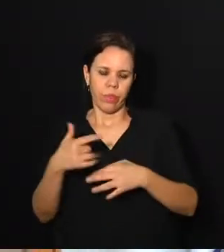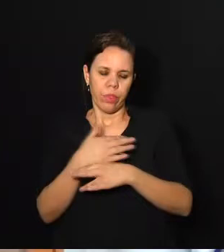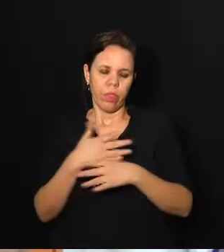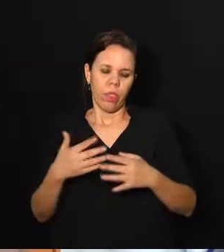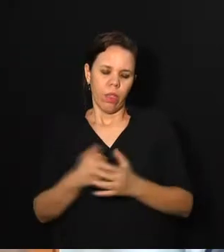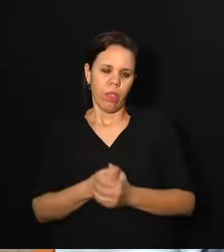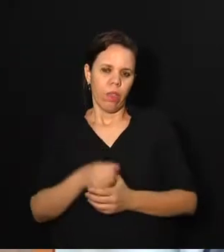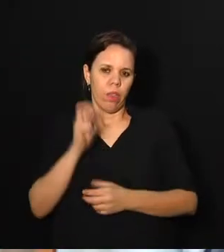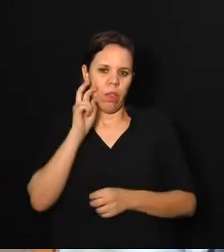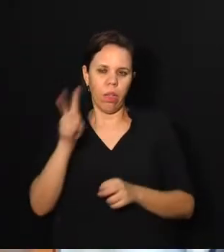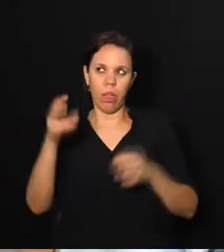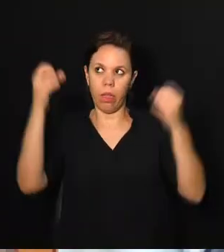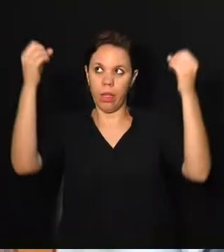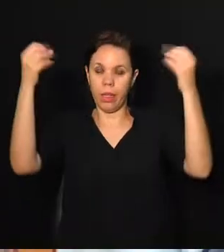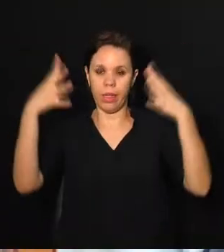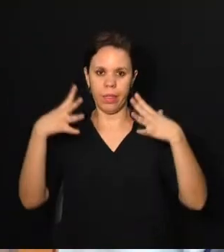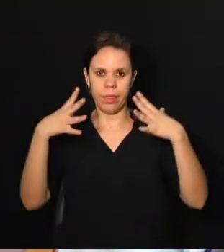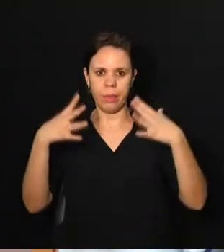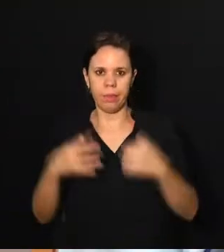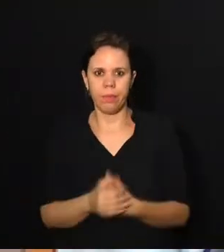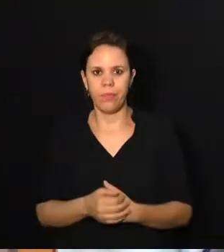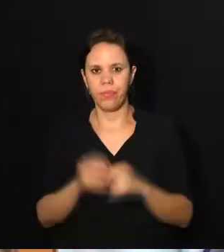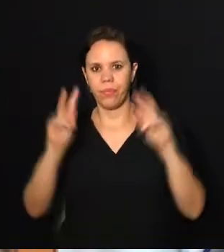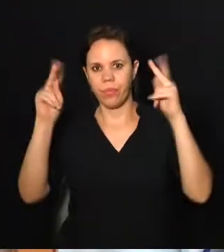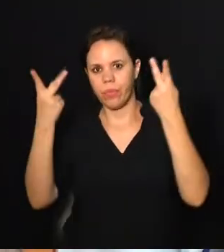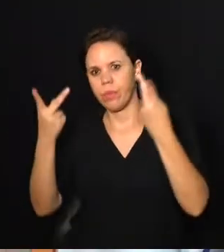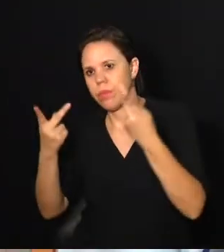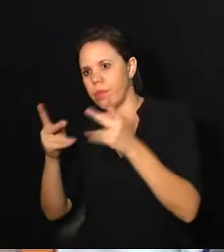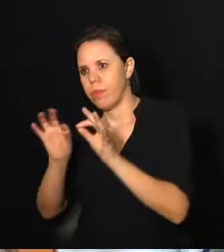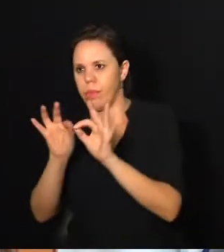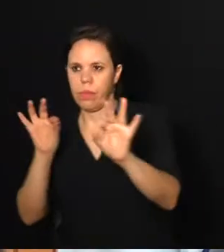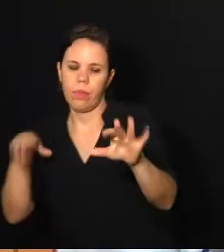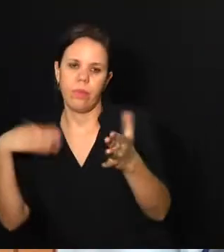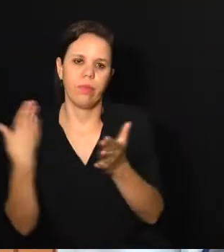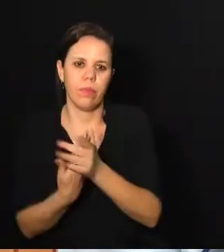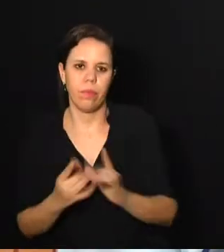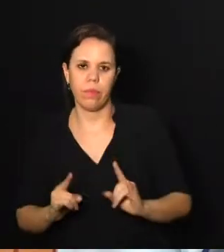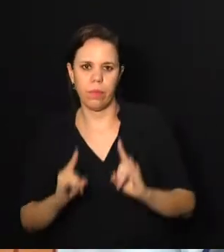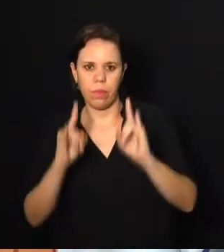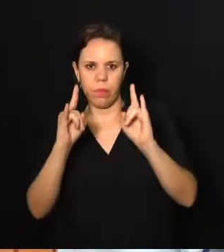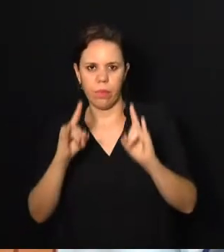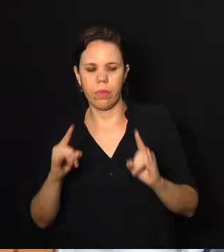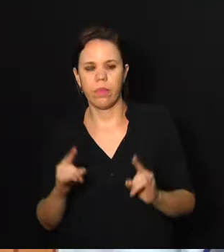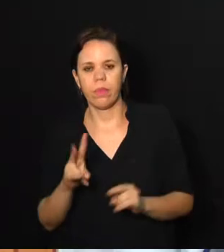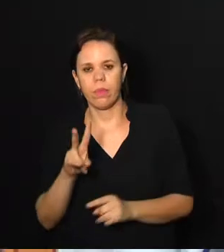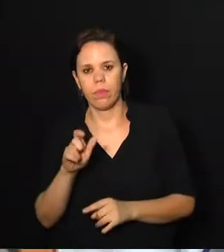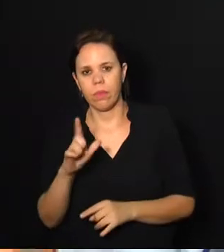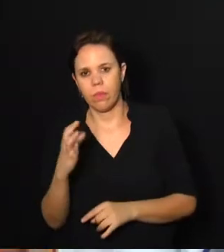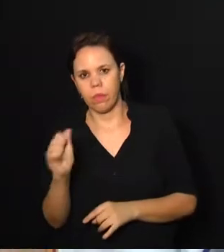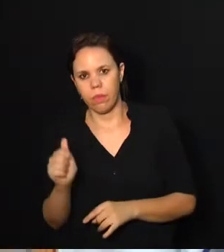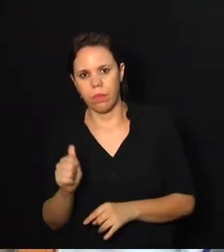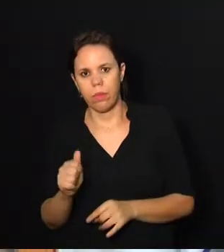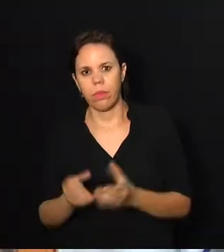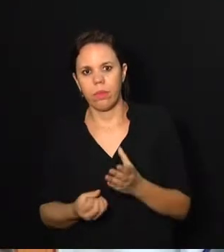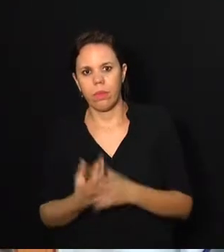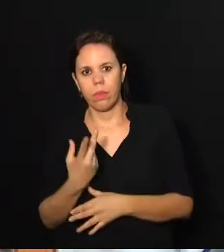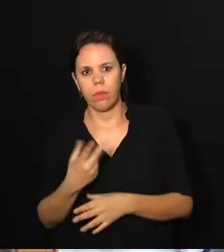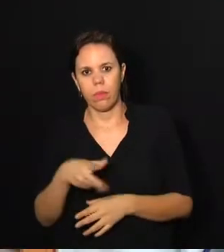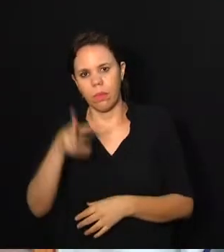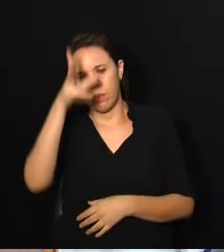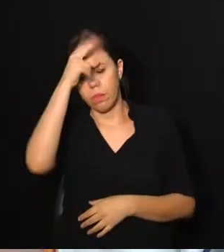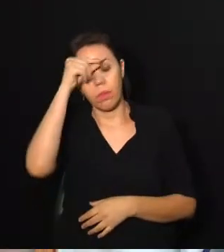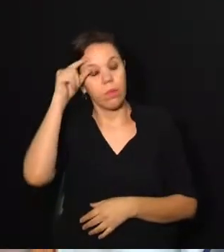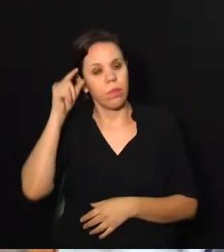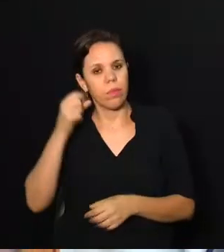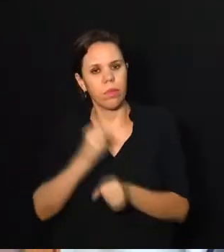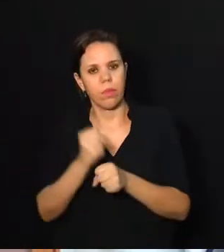gente vê a iluminação, que sai lá de Hortolândia, que vai até os predinhos do Valença, também foi uma outra situação. Quando o prefeito